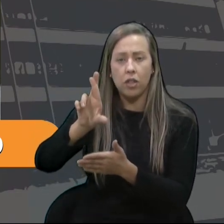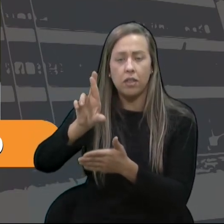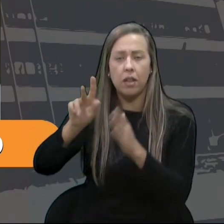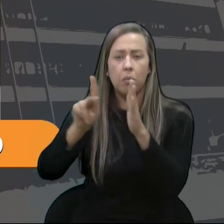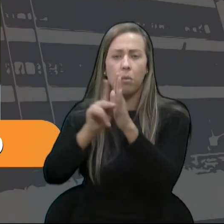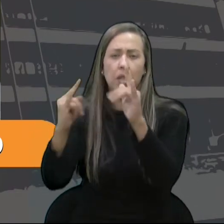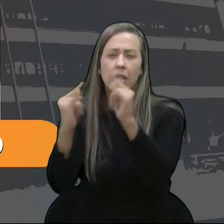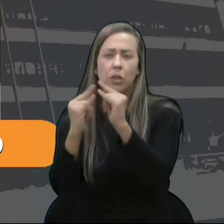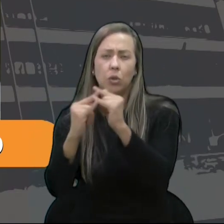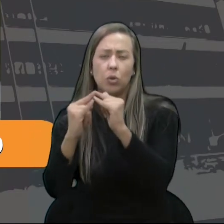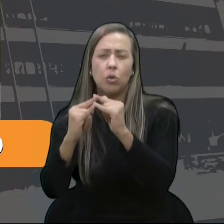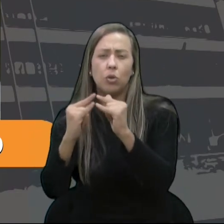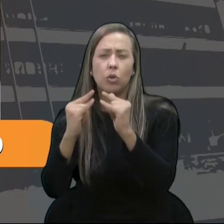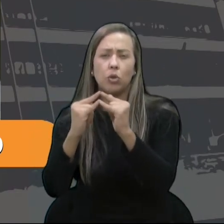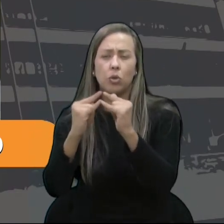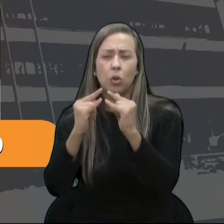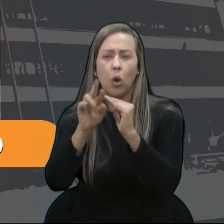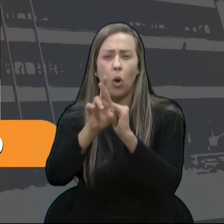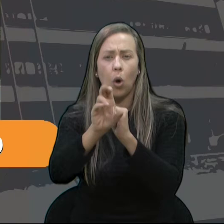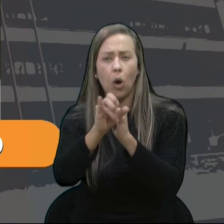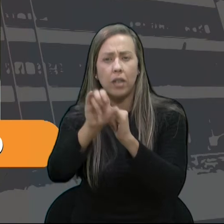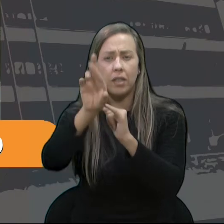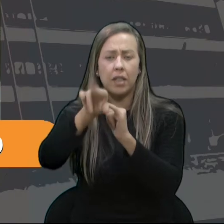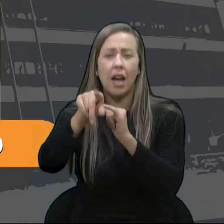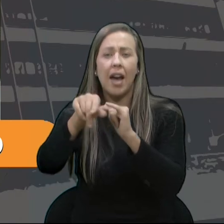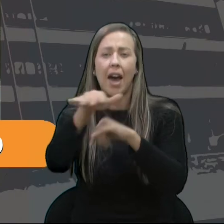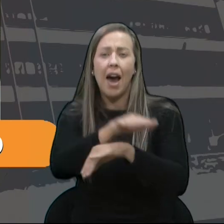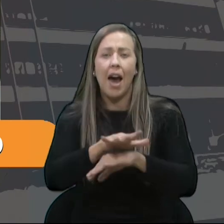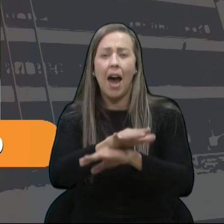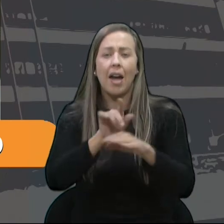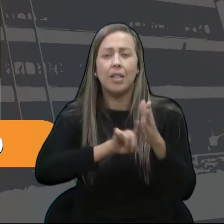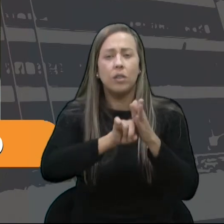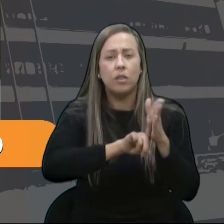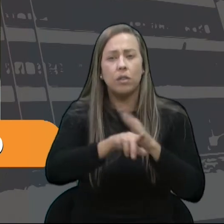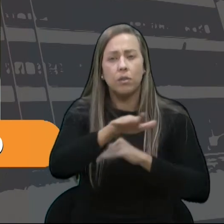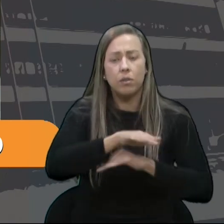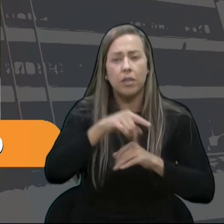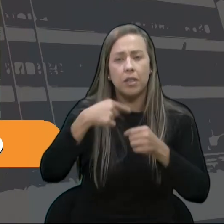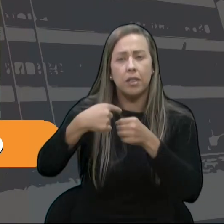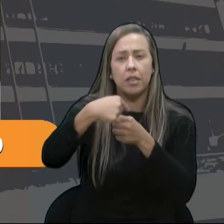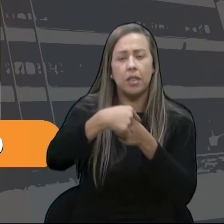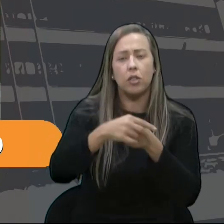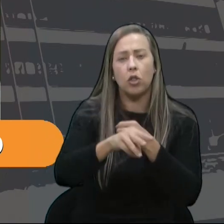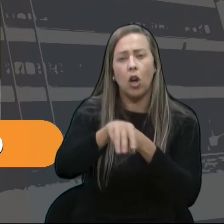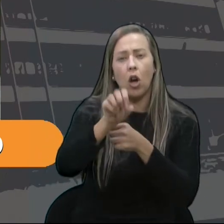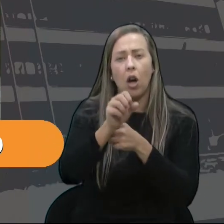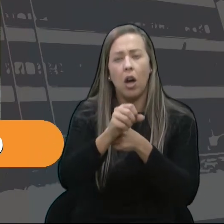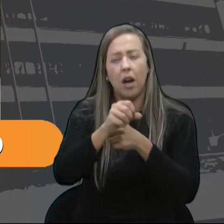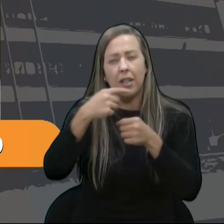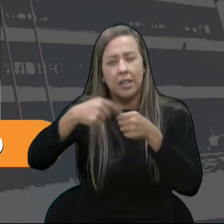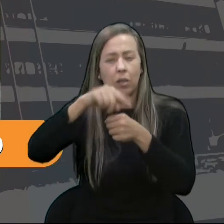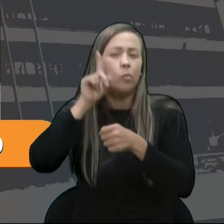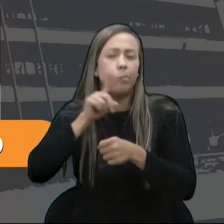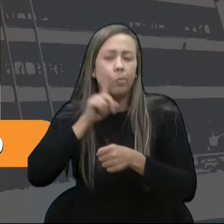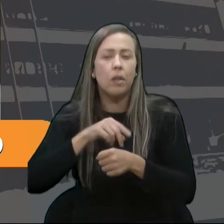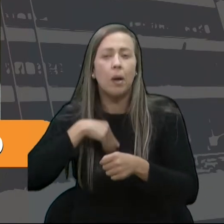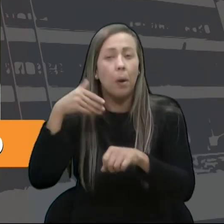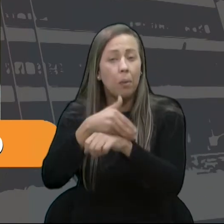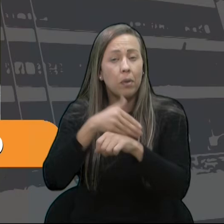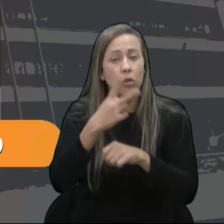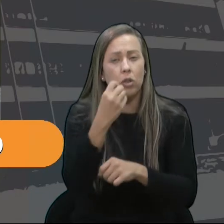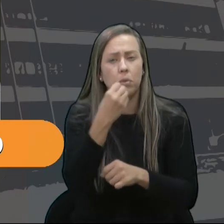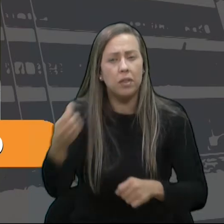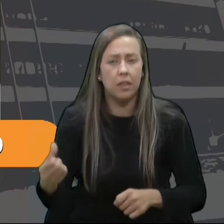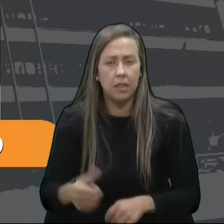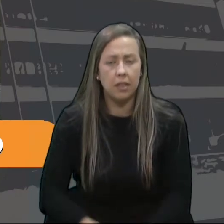É o Instituto Reuters para o Estudo de Jornalismo, lá na cidade de Oxford, que foi esse programa que eu participei em